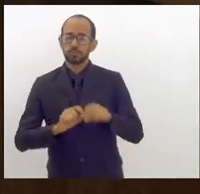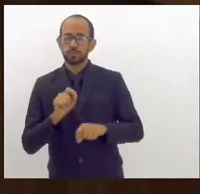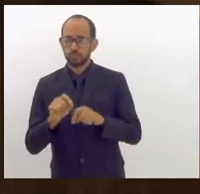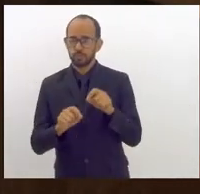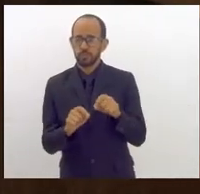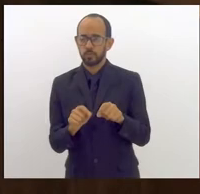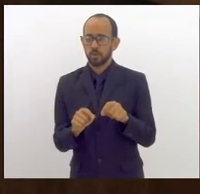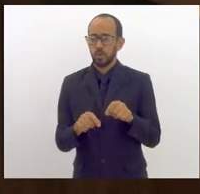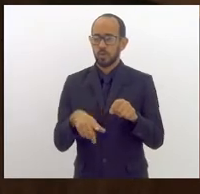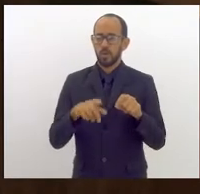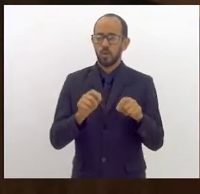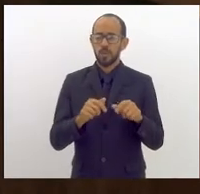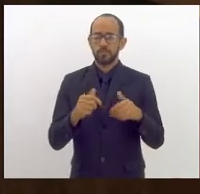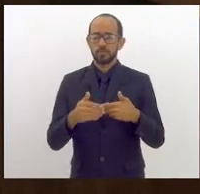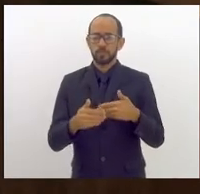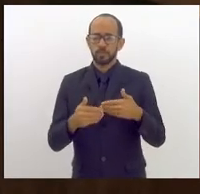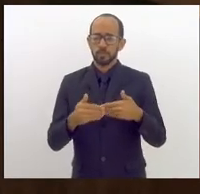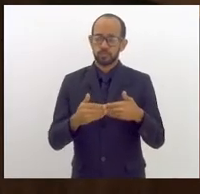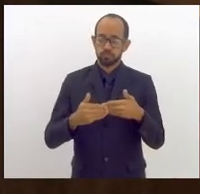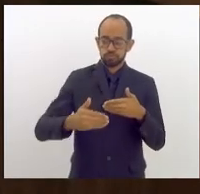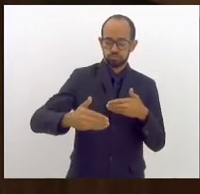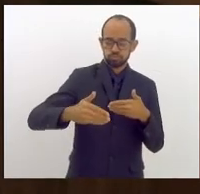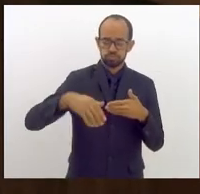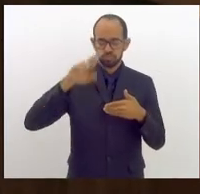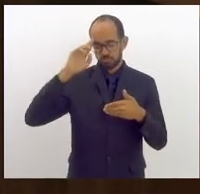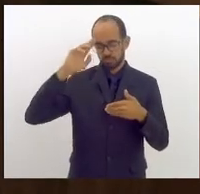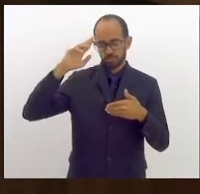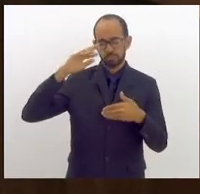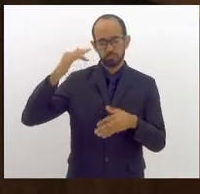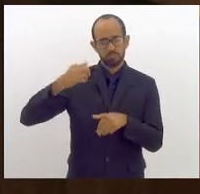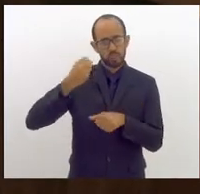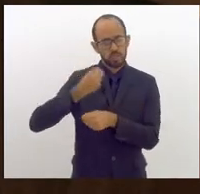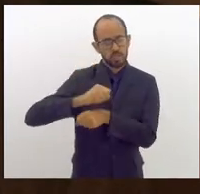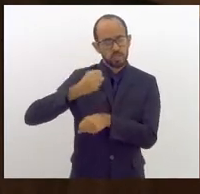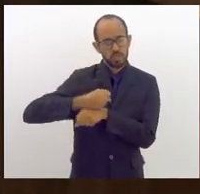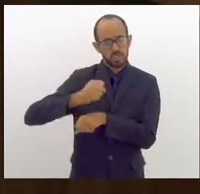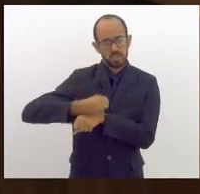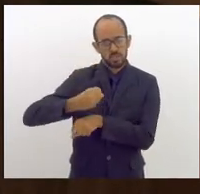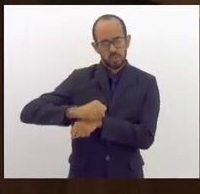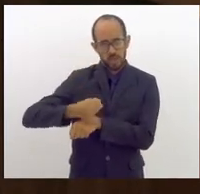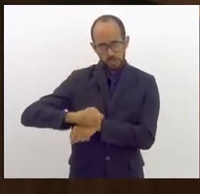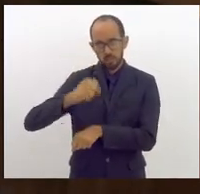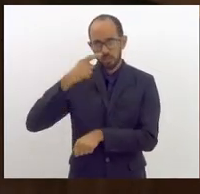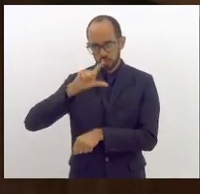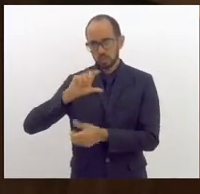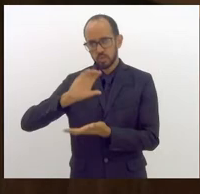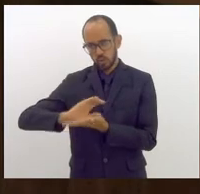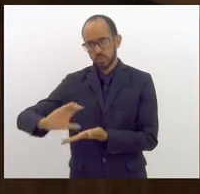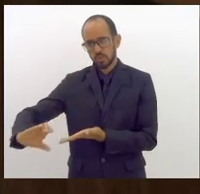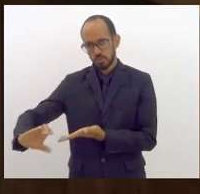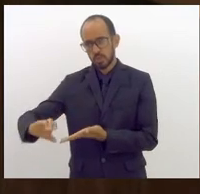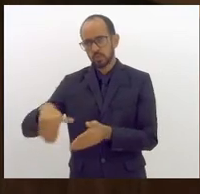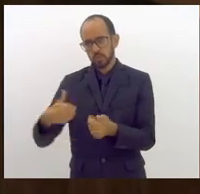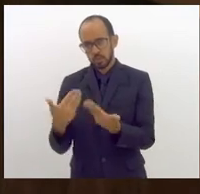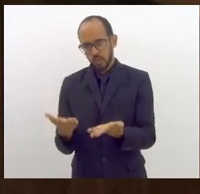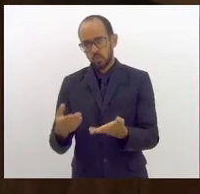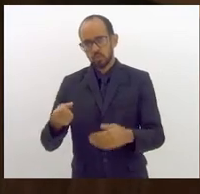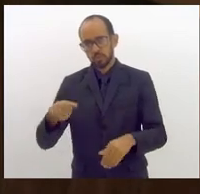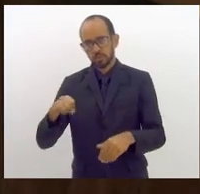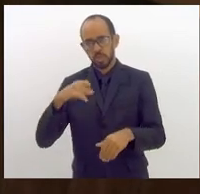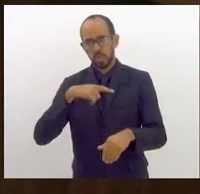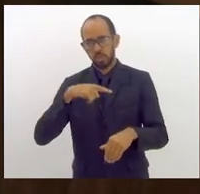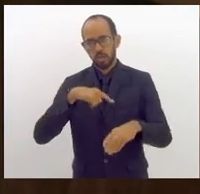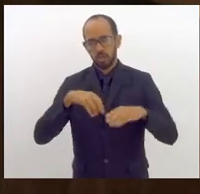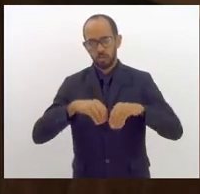Reitoria e das suas representações tenham que se virar para conseguir orçamento então se há terrenos não vai ver